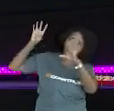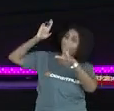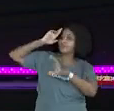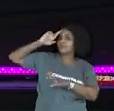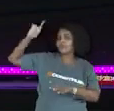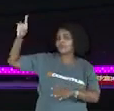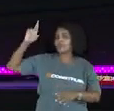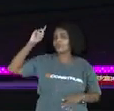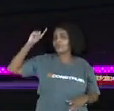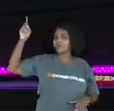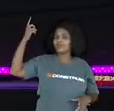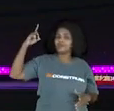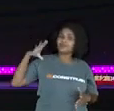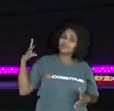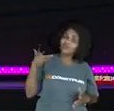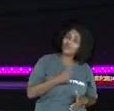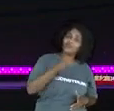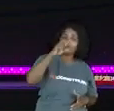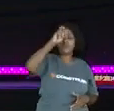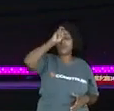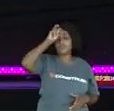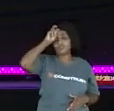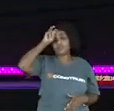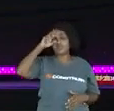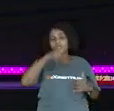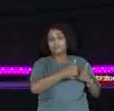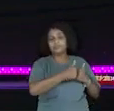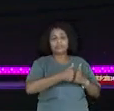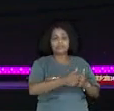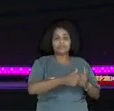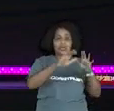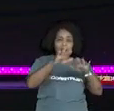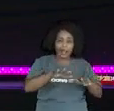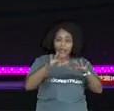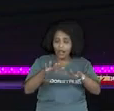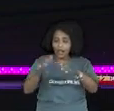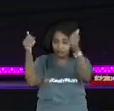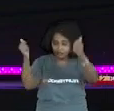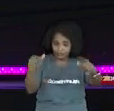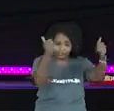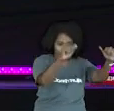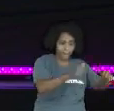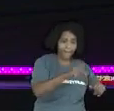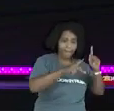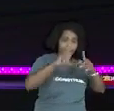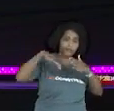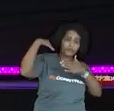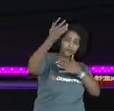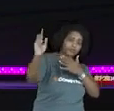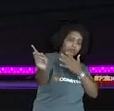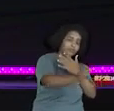seus antepassados que os haviam tirado do Egito e seguiram e adoraram vários Deuses dos povos do seu redor